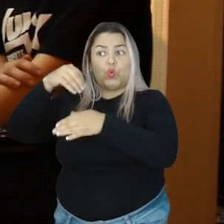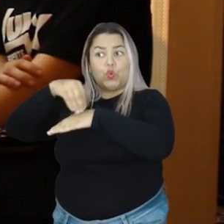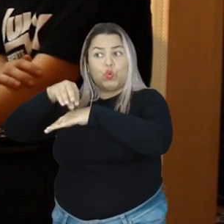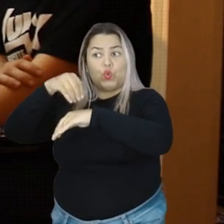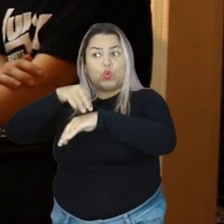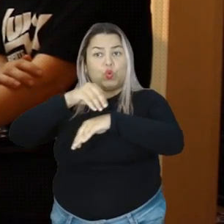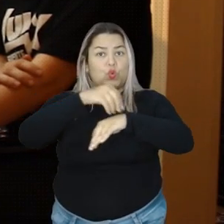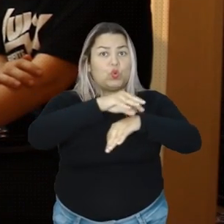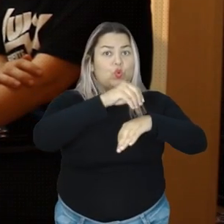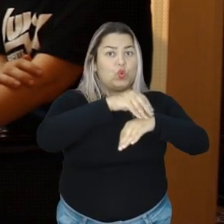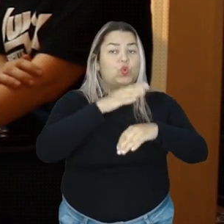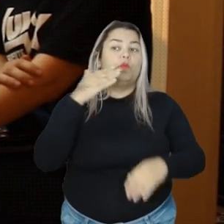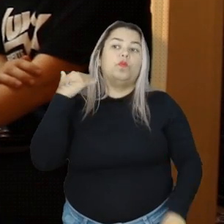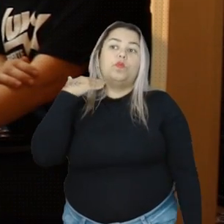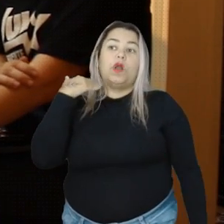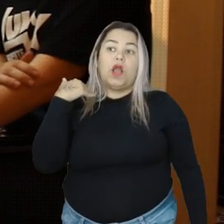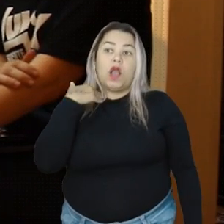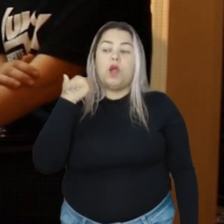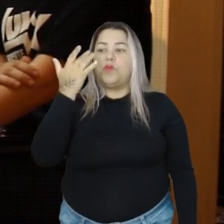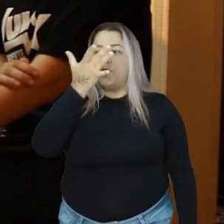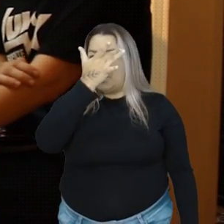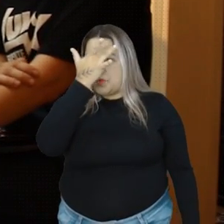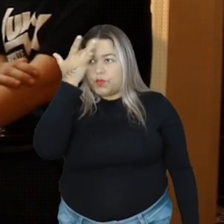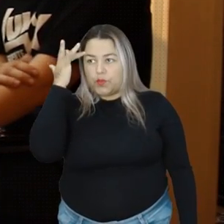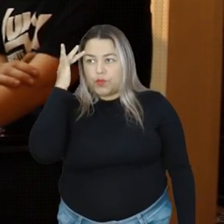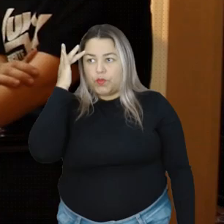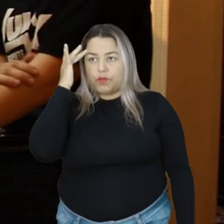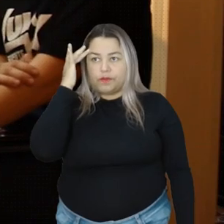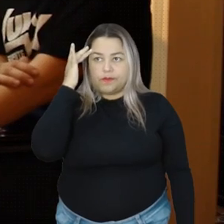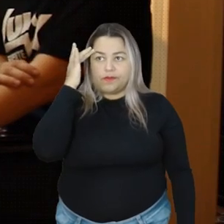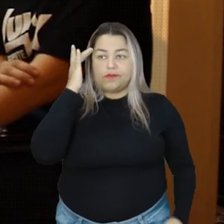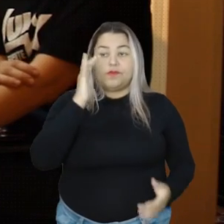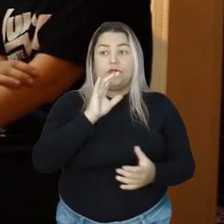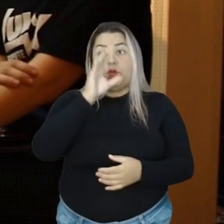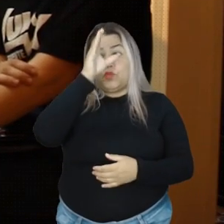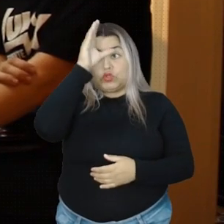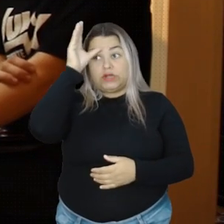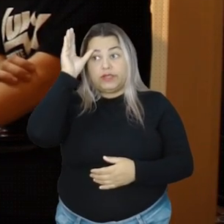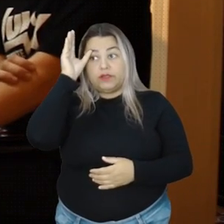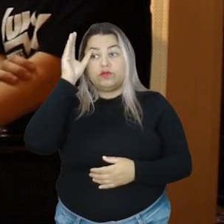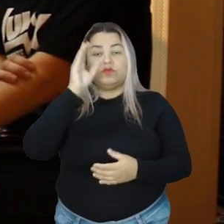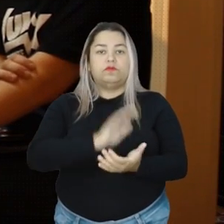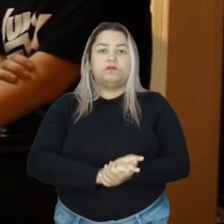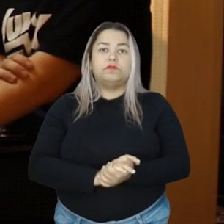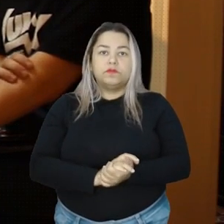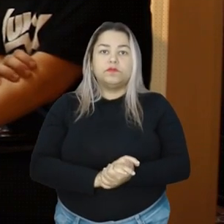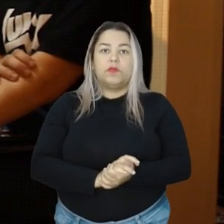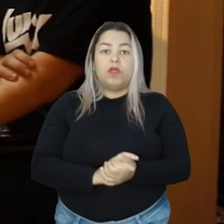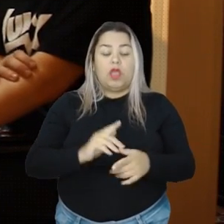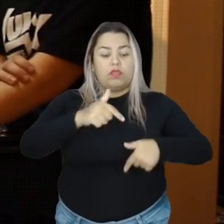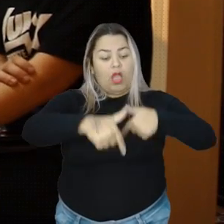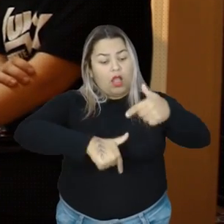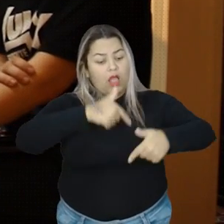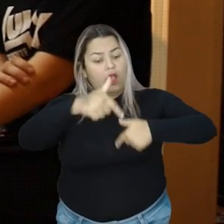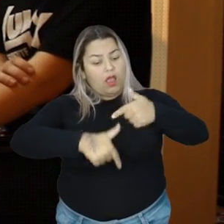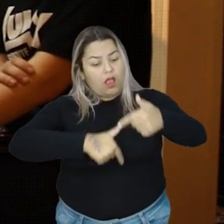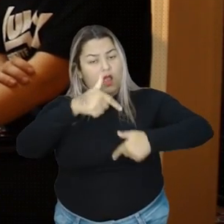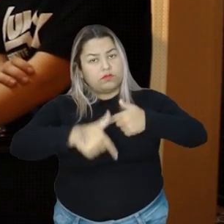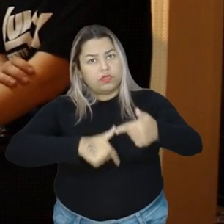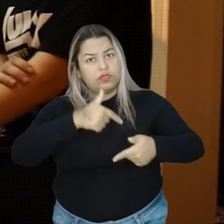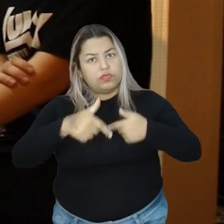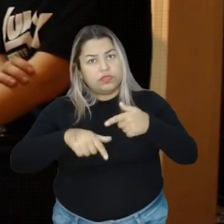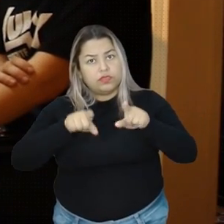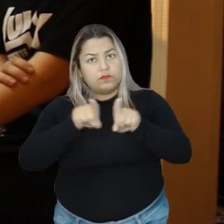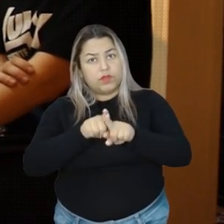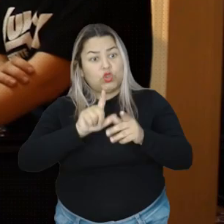banco, né, para os clientes e tal. E conheci a cidade até porque antes também tinha trabalhado na entrega